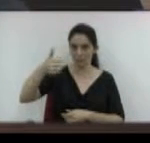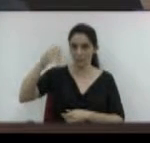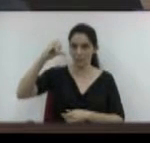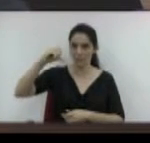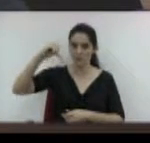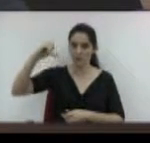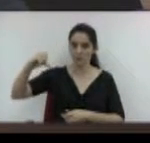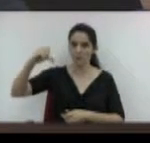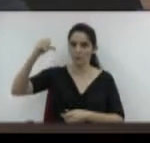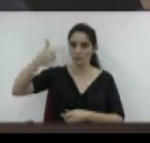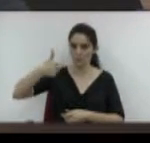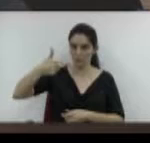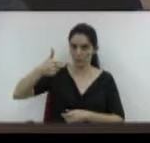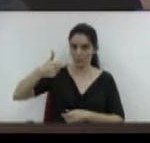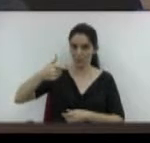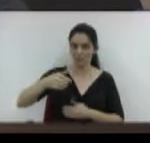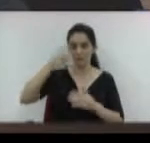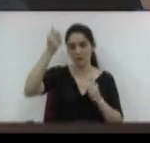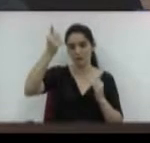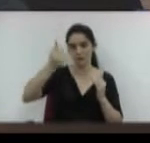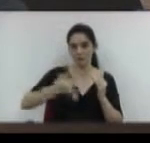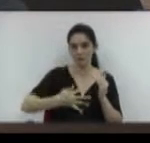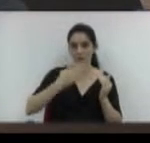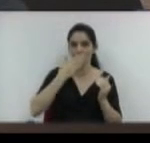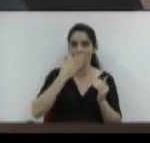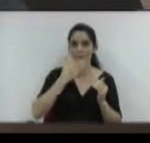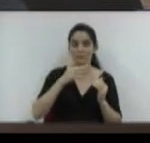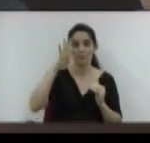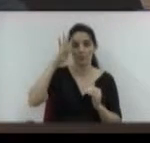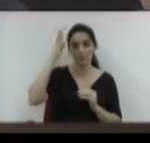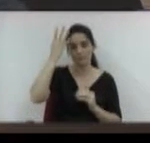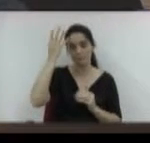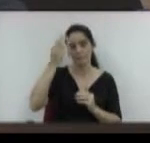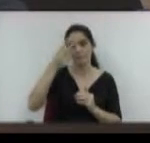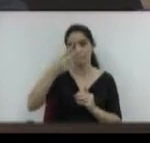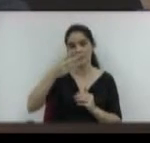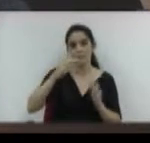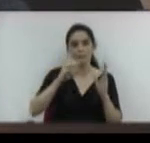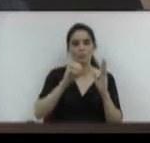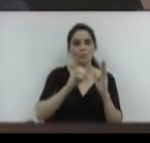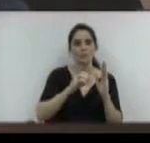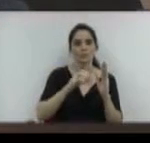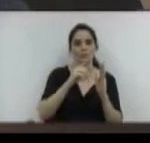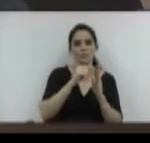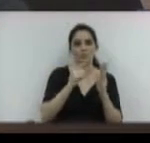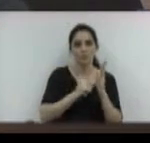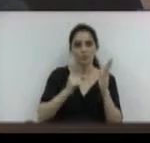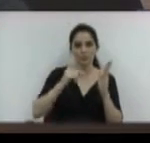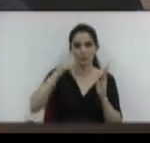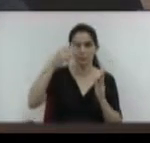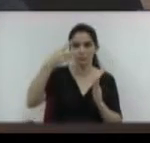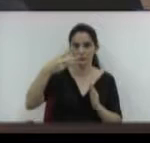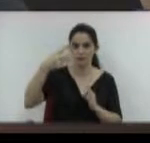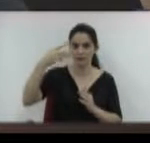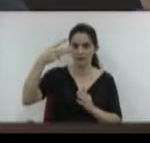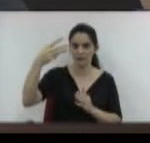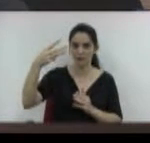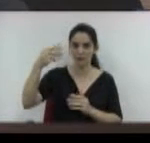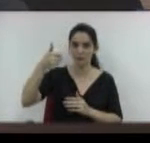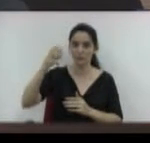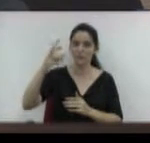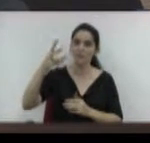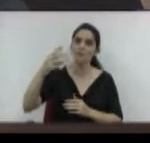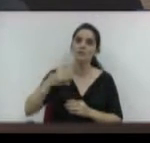44/1992, dispõe o regimento interno da Câmara Municipal de Limeira, artigo 313, o uso da palavra será regulado